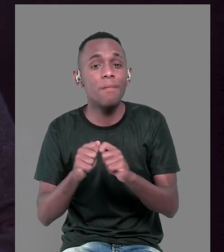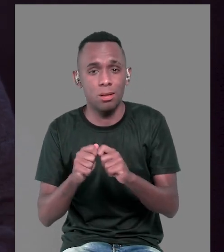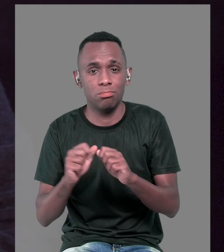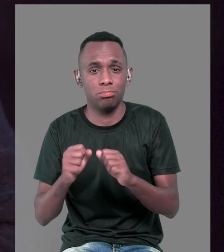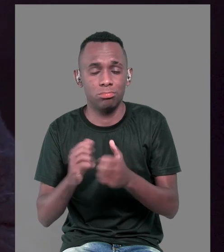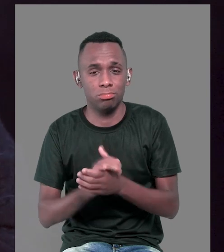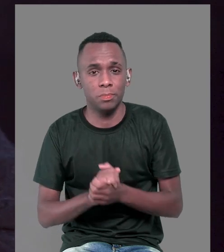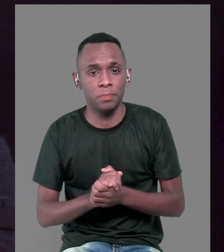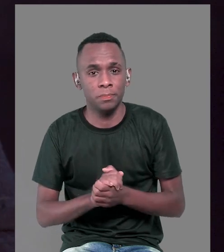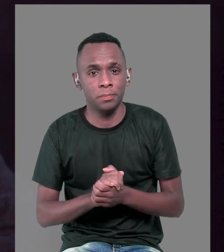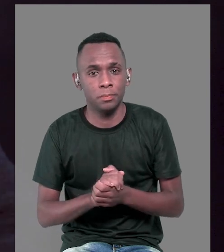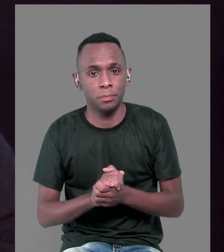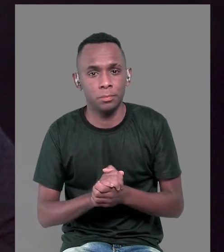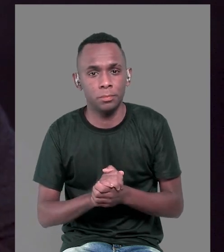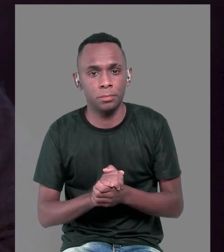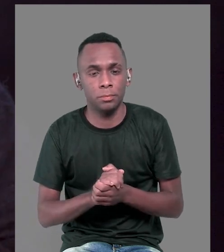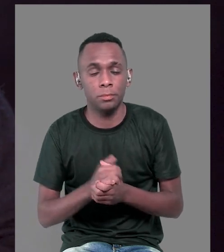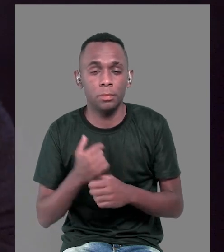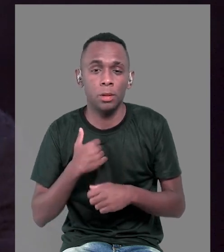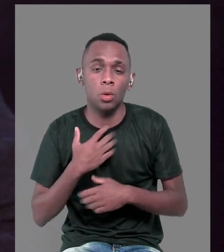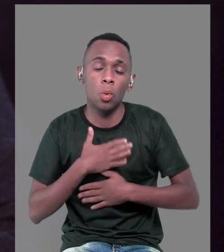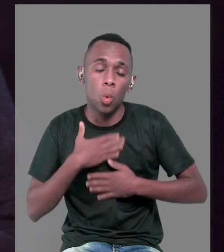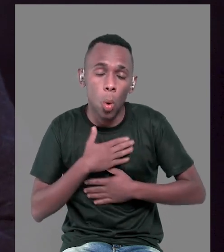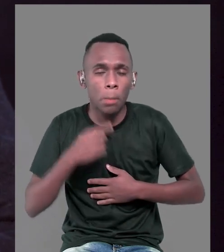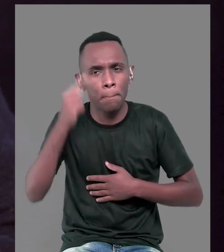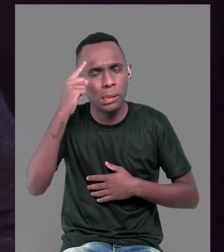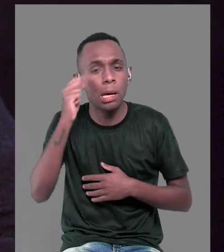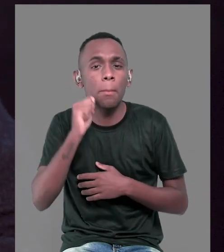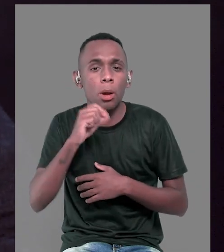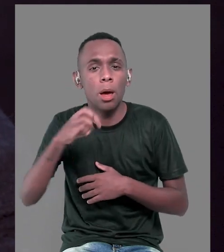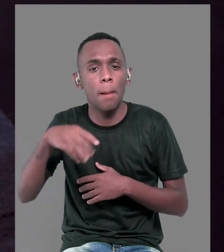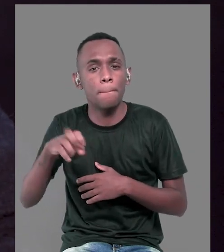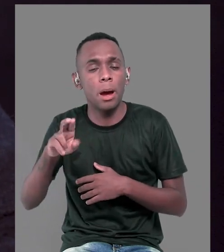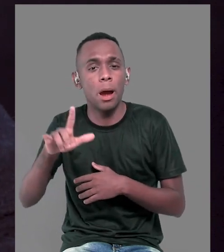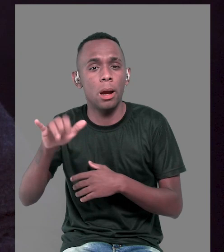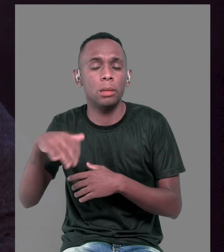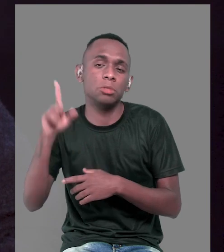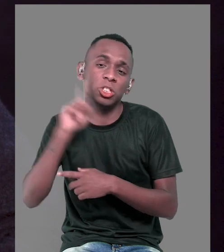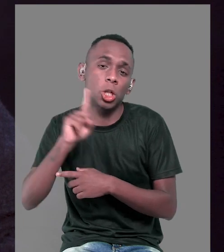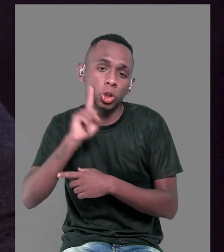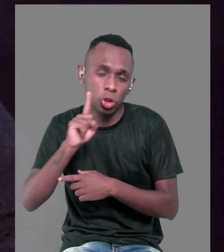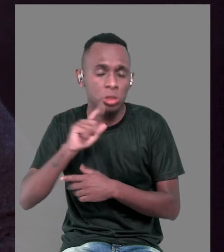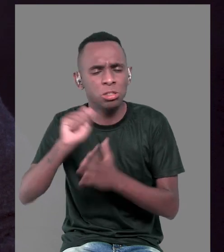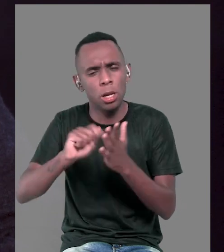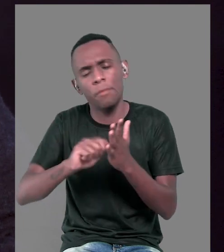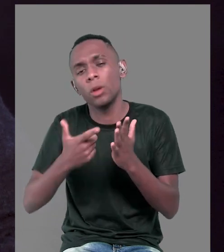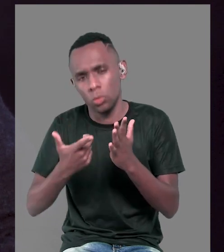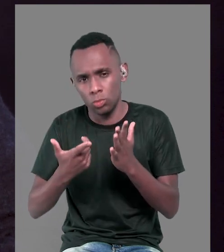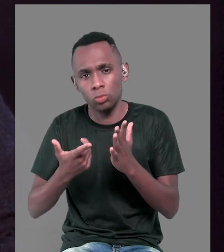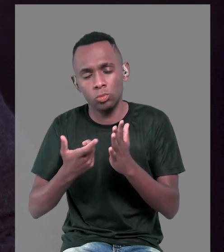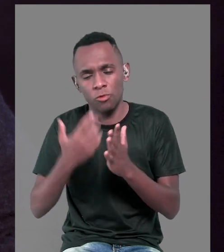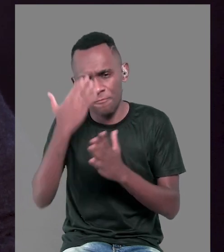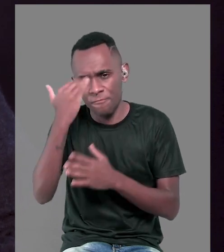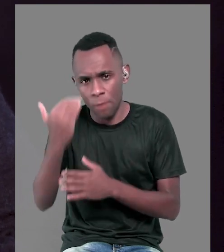E eu gosto de pensar na Mary Shelley, que escreveu o romance Frankenstein, uma